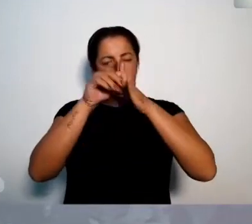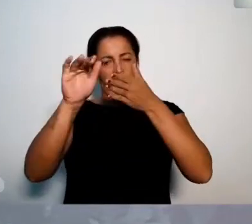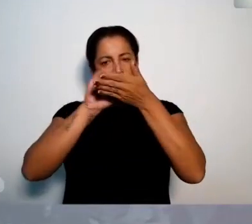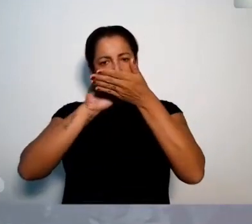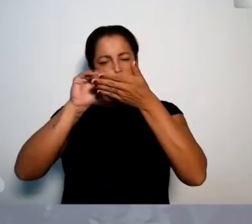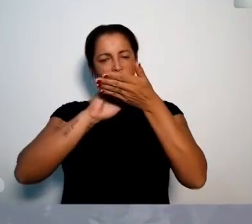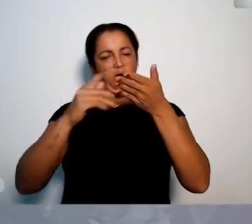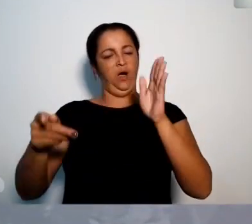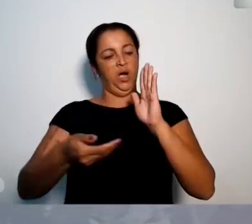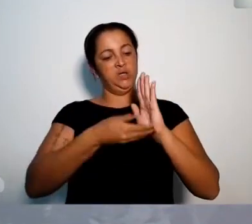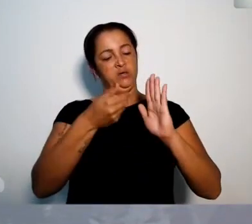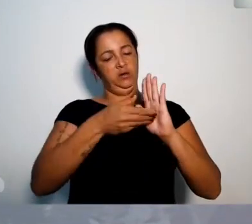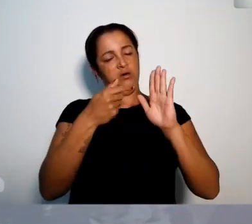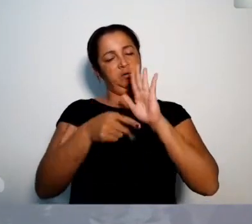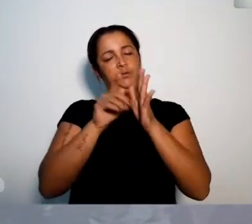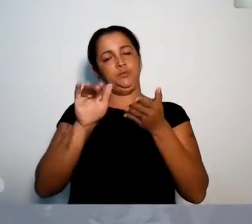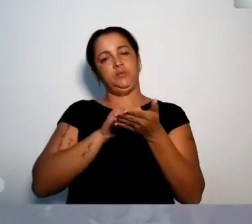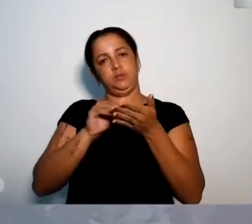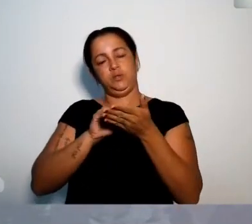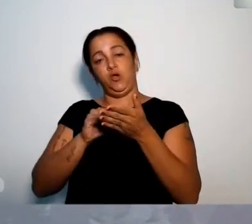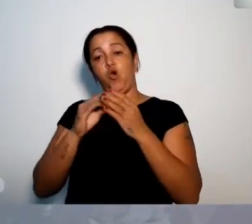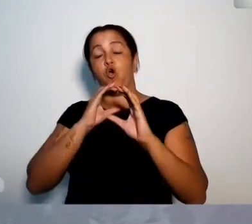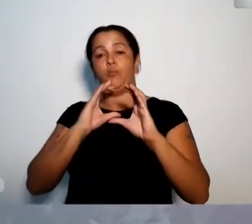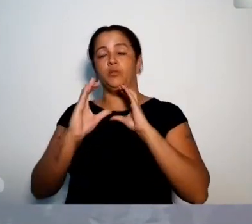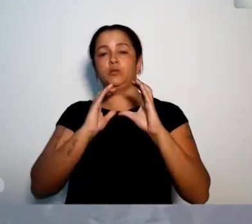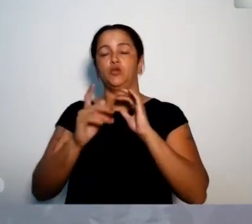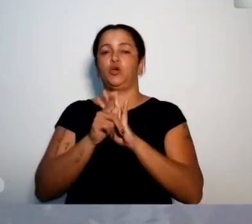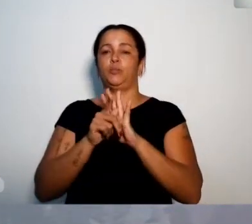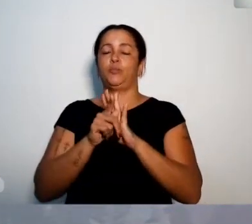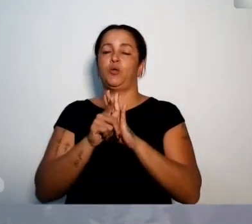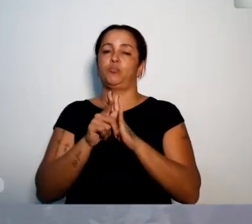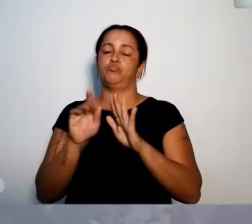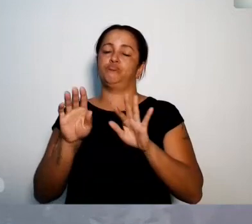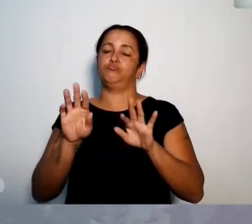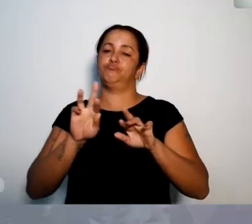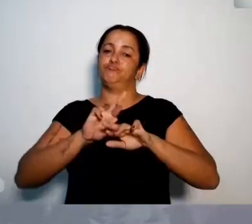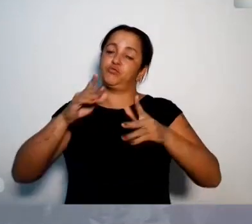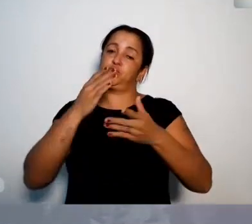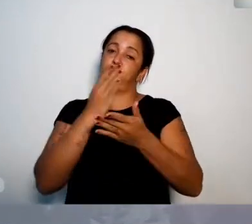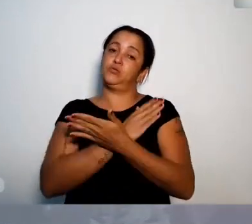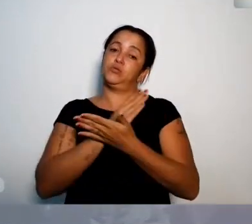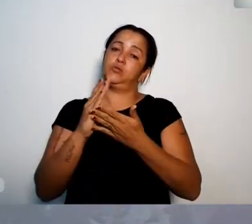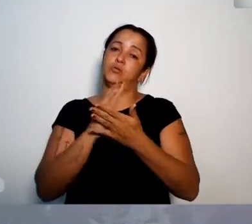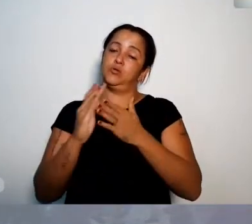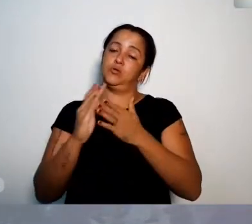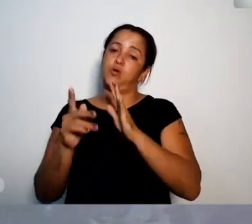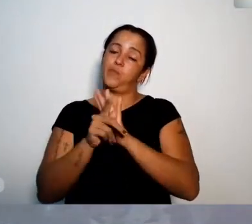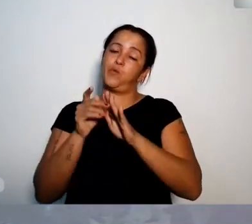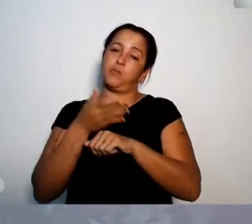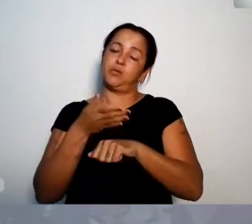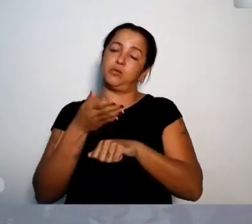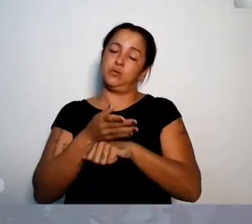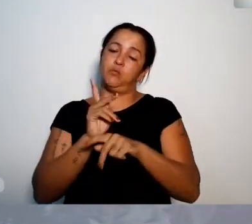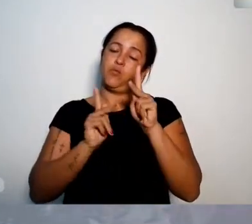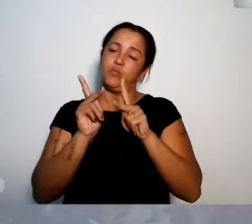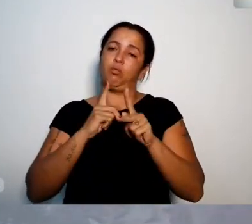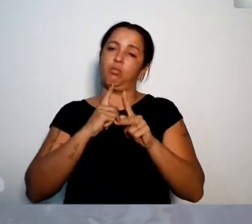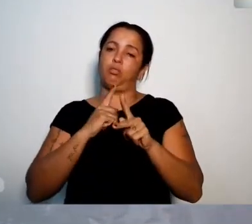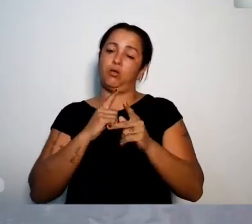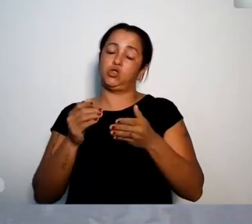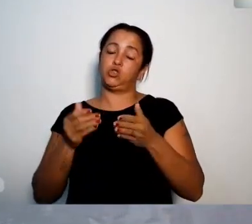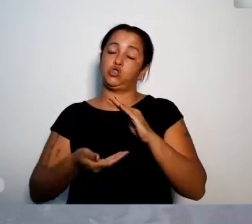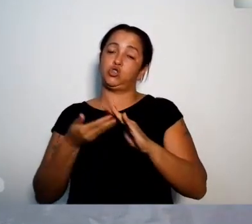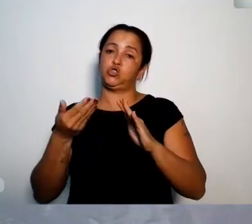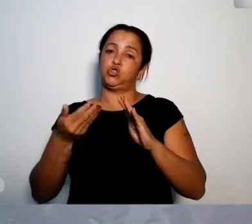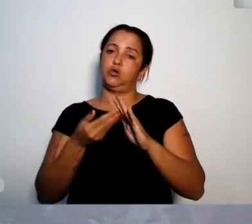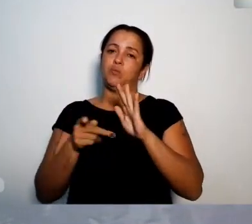Comunicação, com as suas funções sendo encampadas pela Secretaria de Participação Popular. a extinção da Secretaria de Negócios Jurídicos,